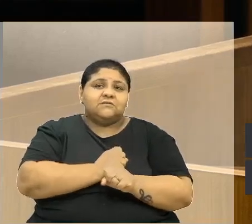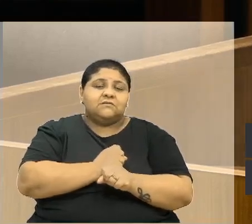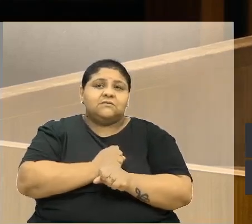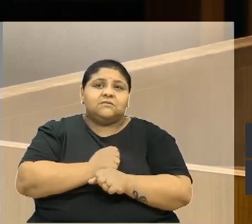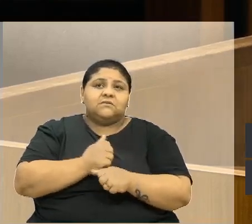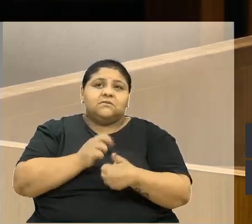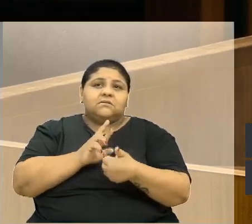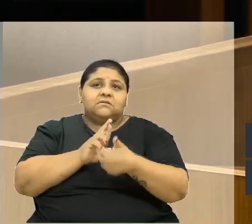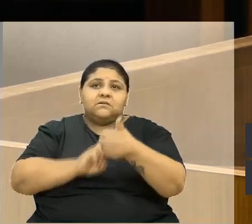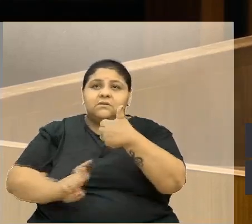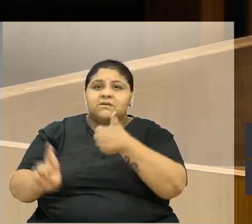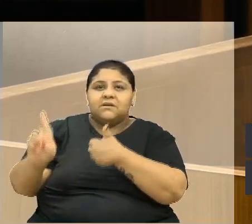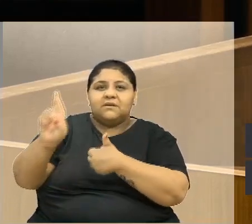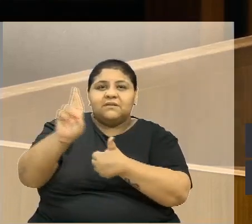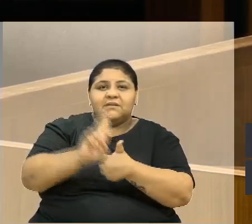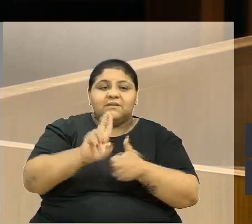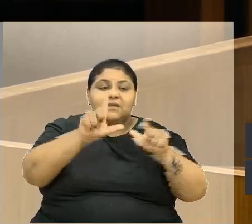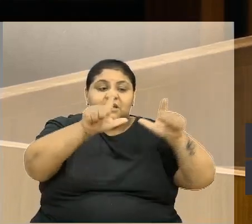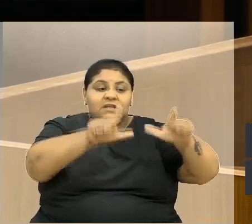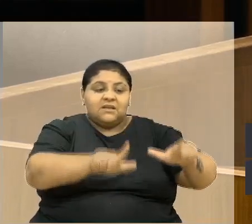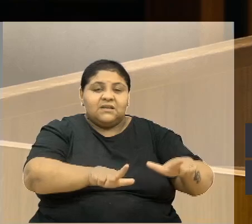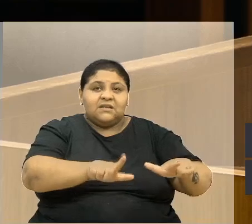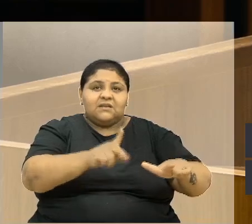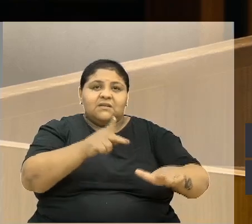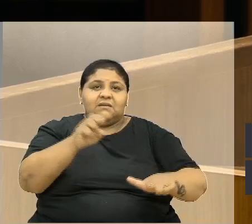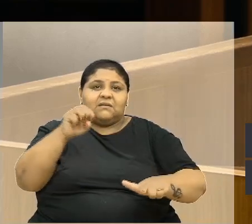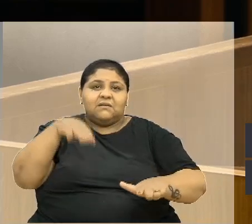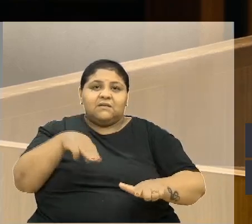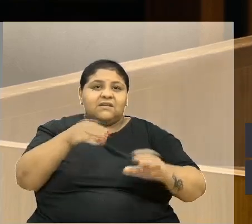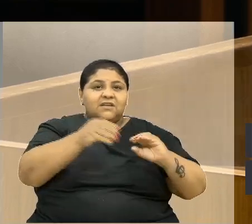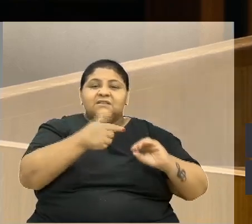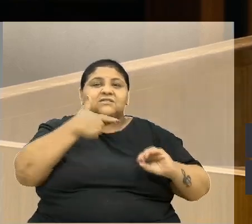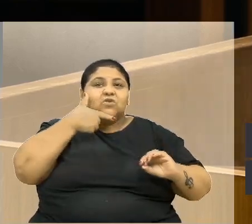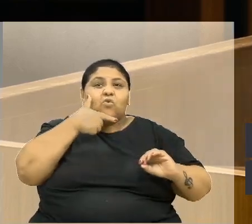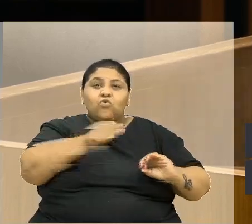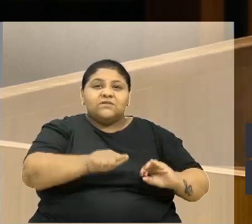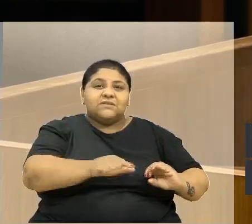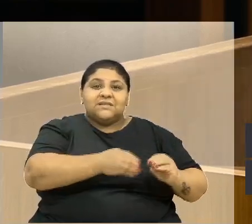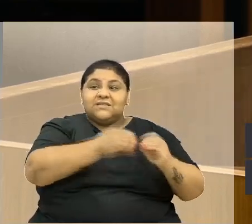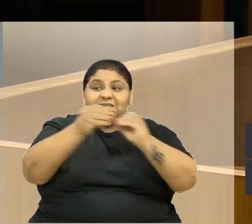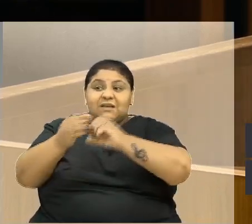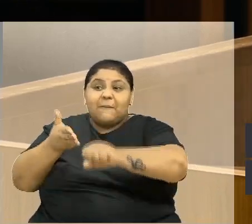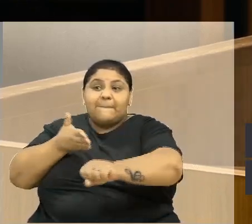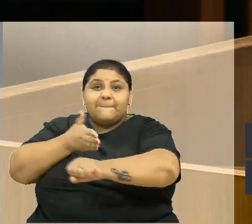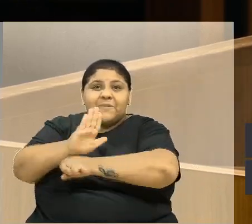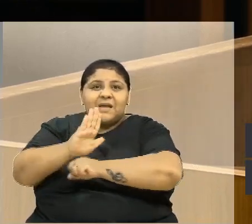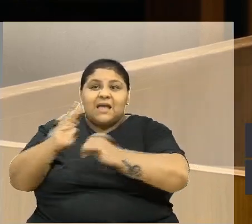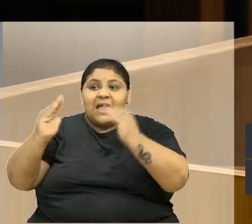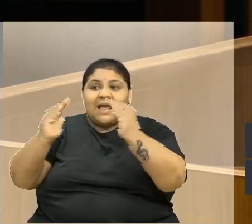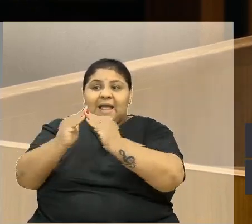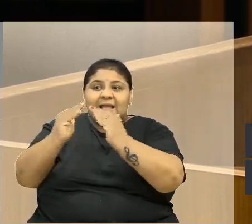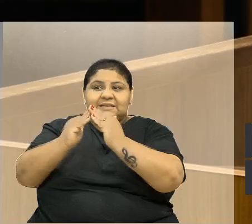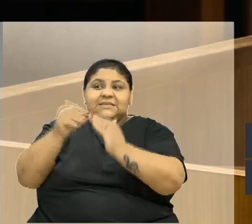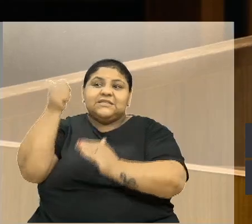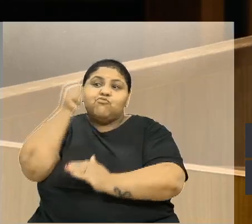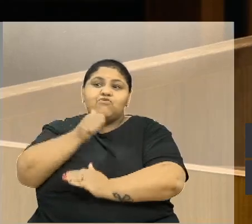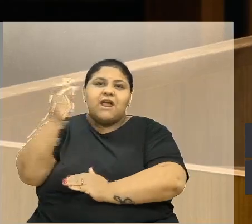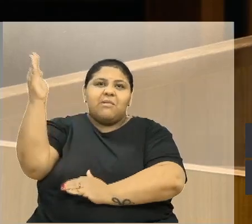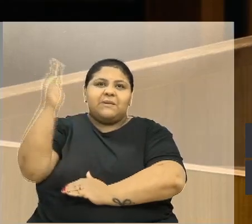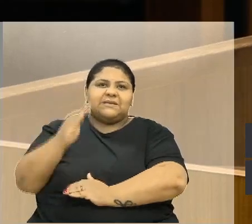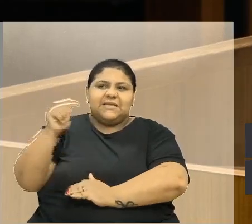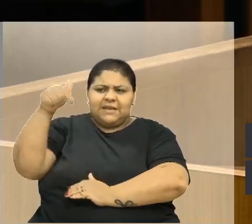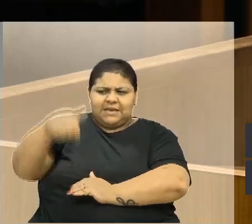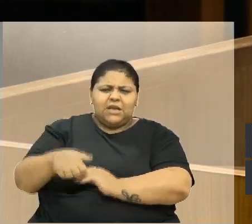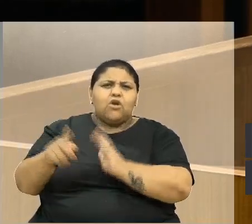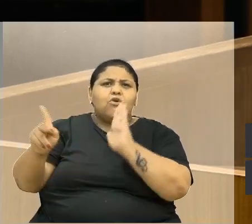da PEN sem trazer a Casa da Mulher Brasileira, sem participar dessa luta da mulher brasileira para Caxias,